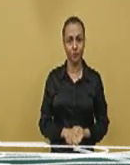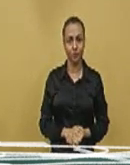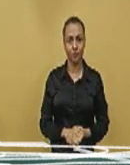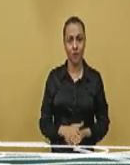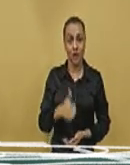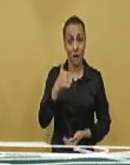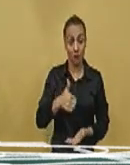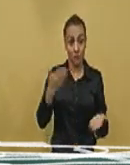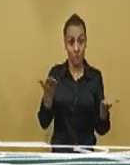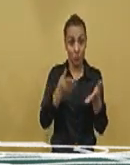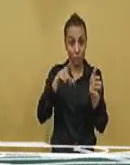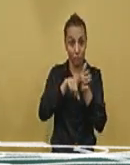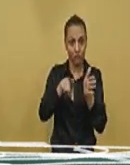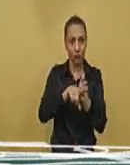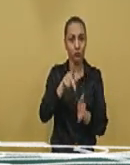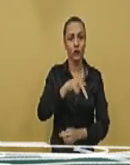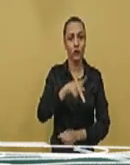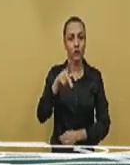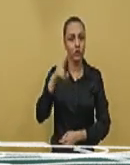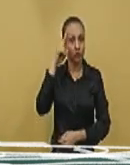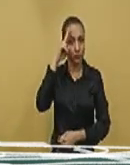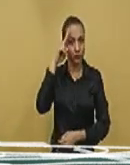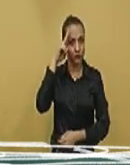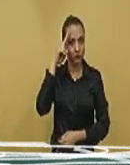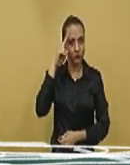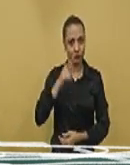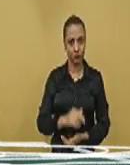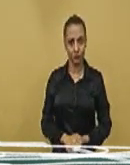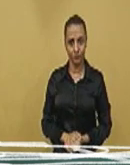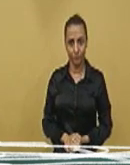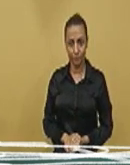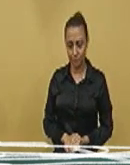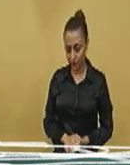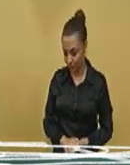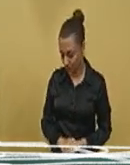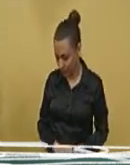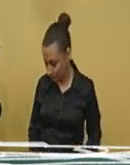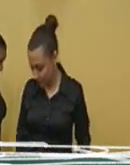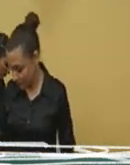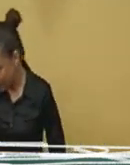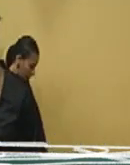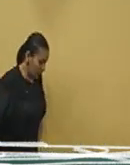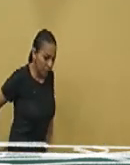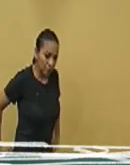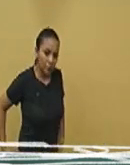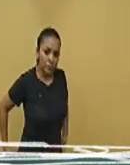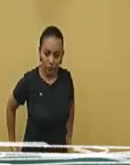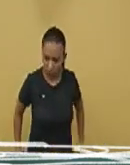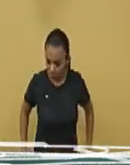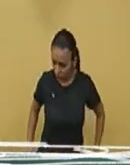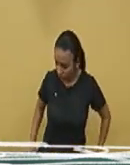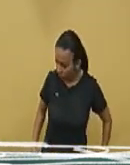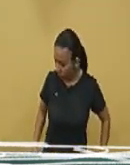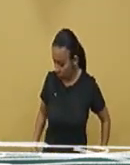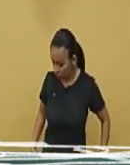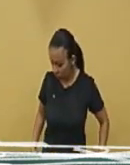Primeiro a fazer a pergunta é o professor Joelson. Sorteio um minuto. Desculpa.